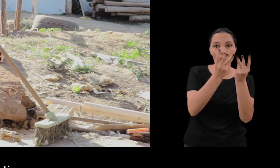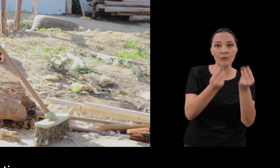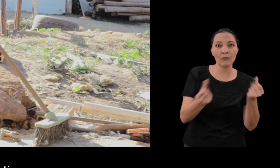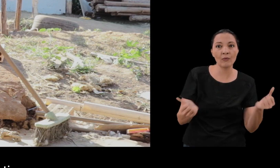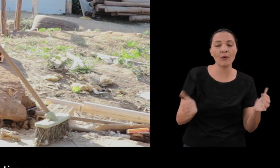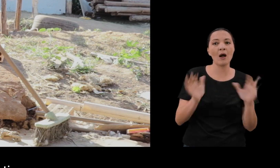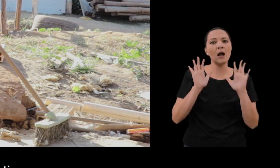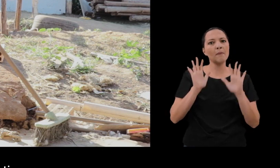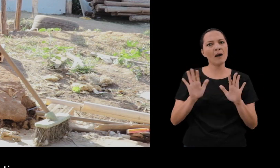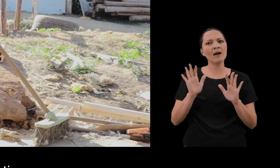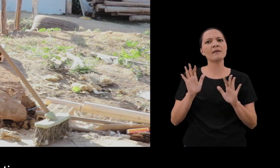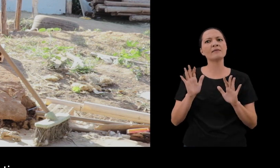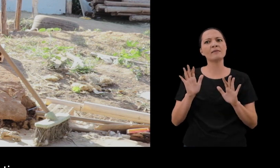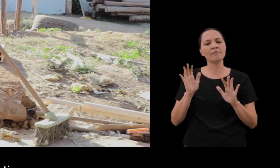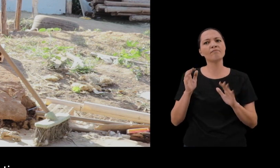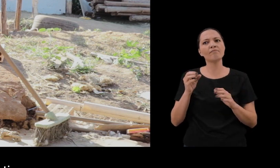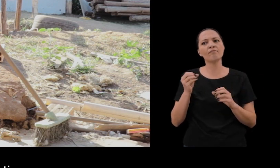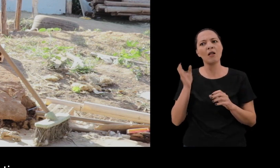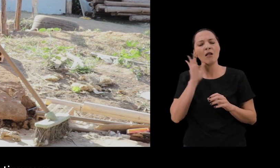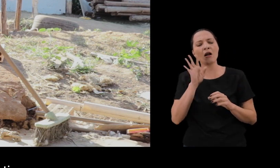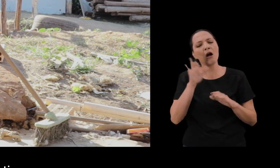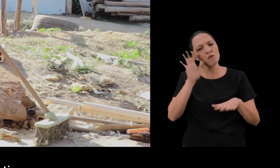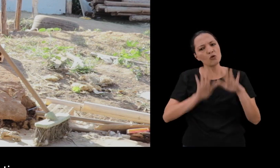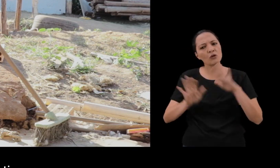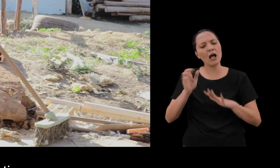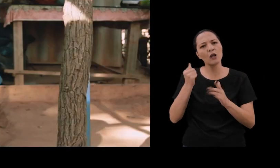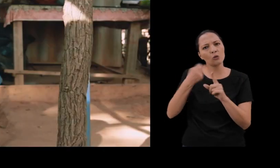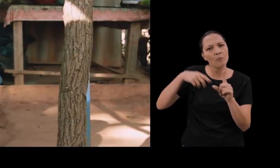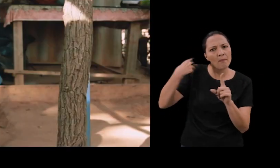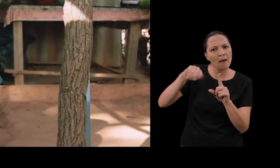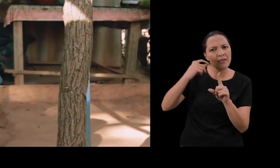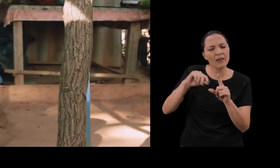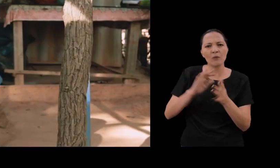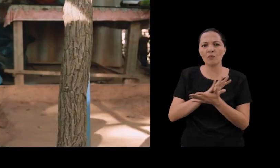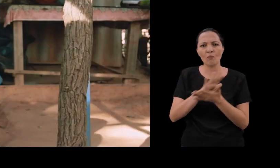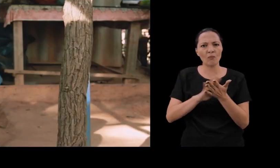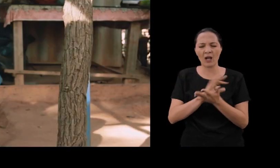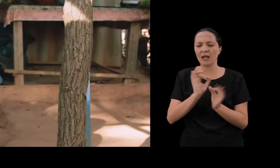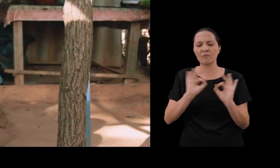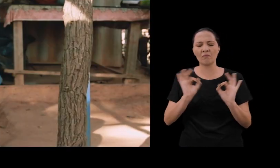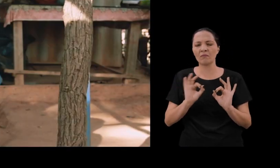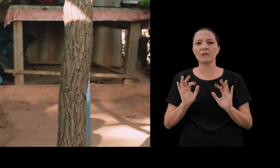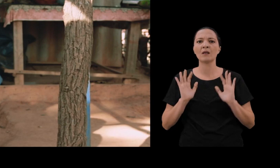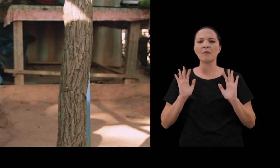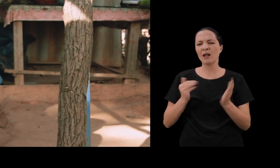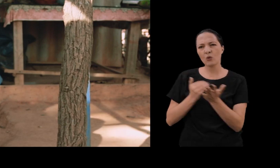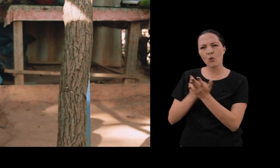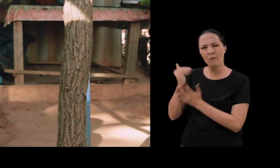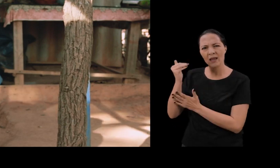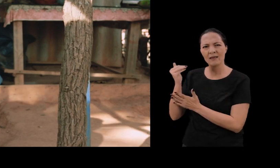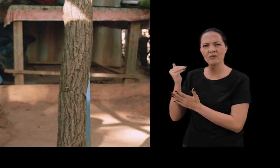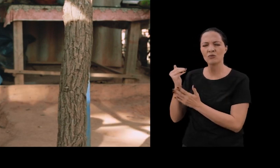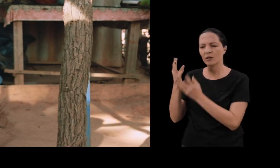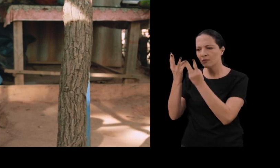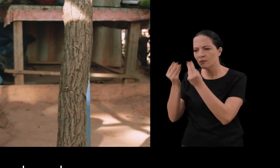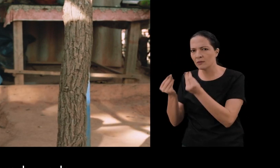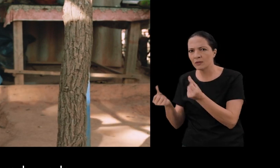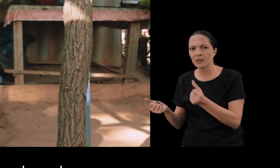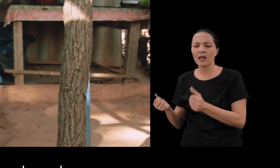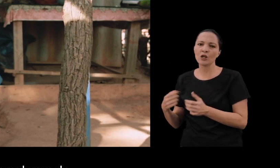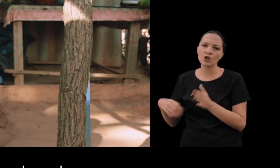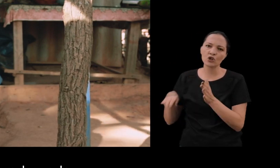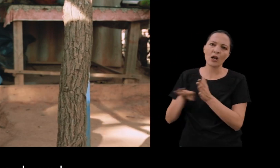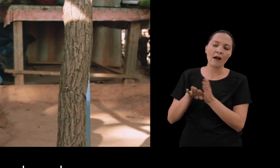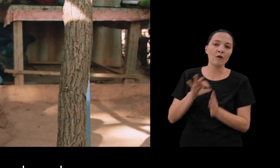pelo menos eles, né, teve um pouco de cautela, não bateu, né? No começo mesmo de tudo, né? Vinha, cortava os arames,